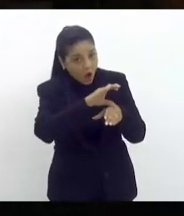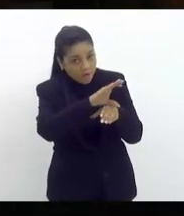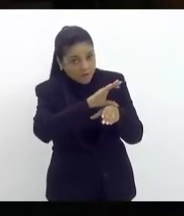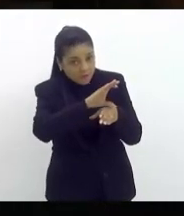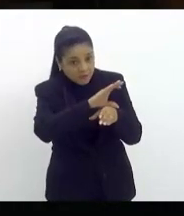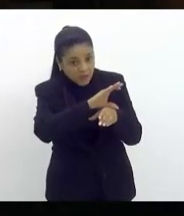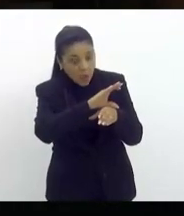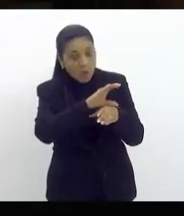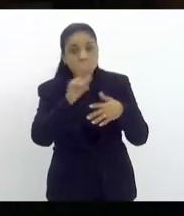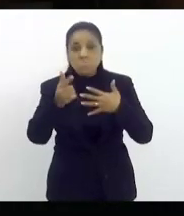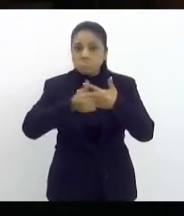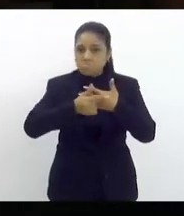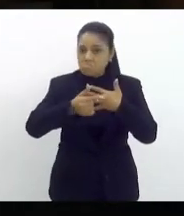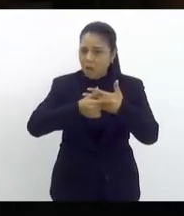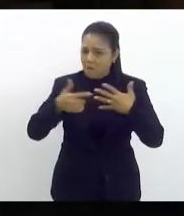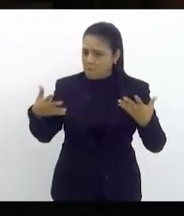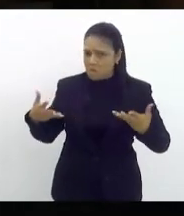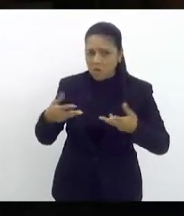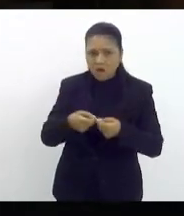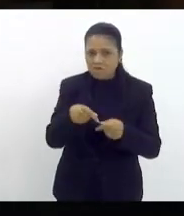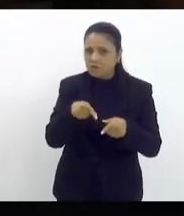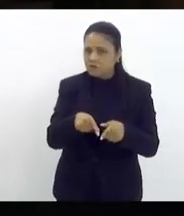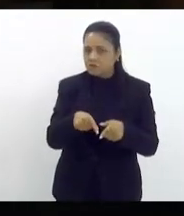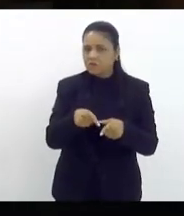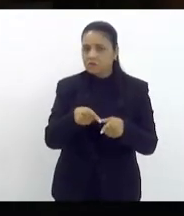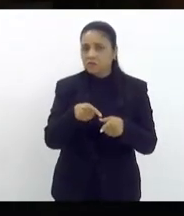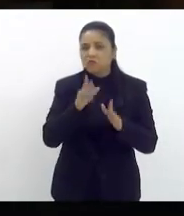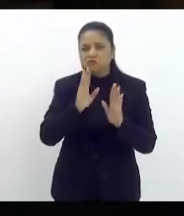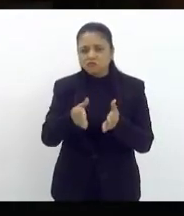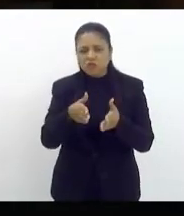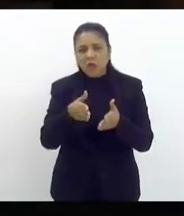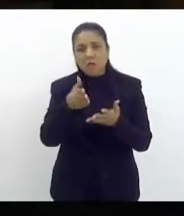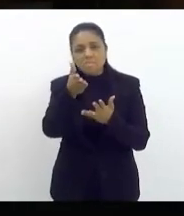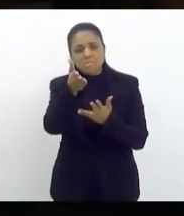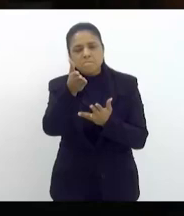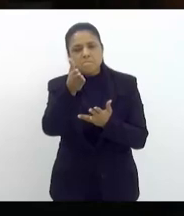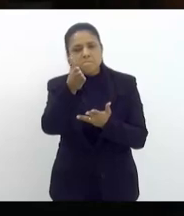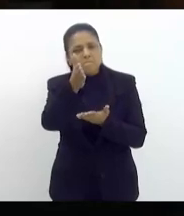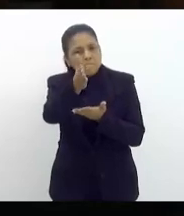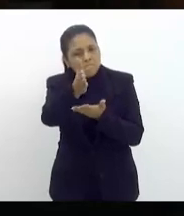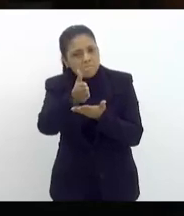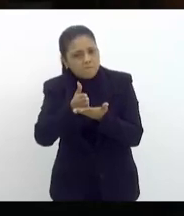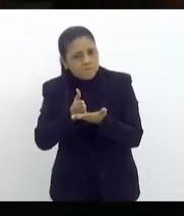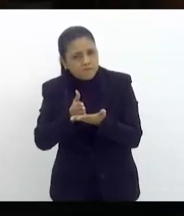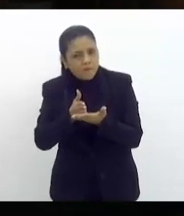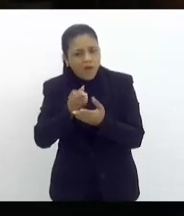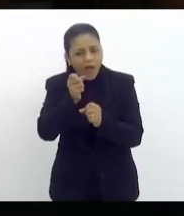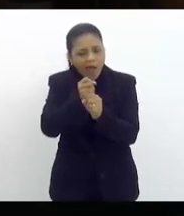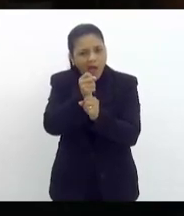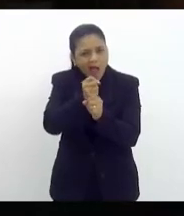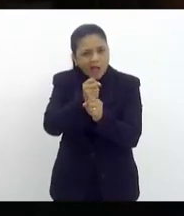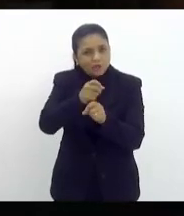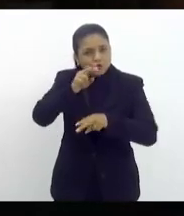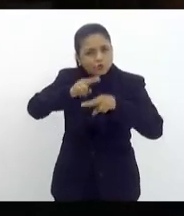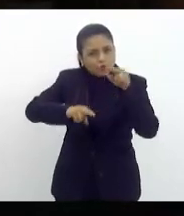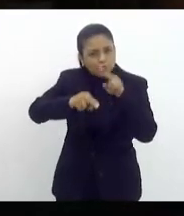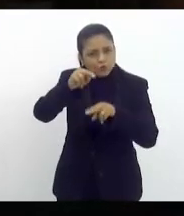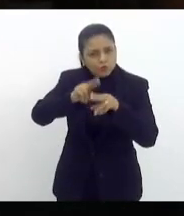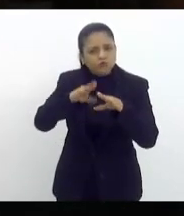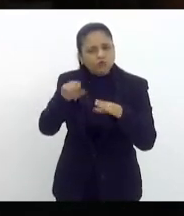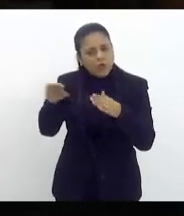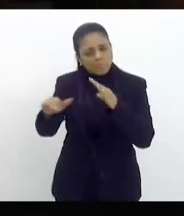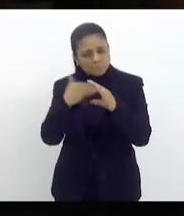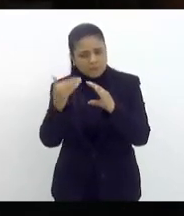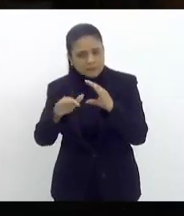papel com brilhantismo. Então, estamos na metade do ano e listo aqui algumas mensagens enviadas pelo Poder